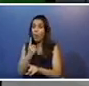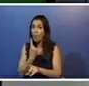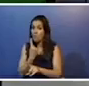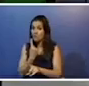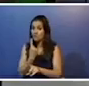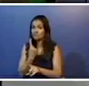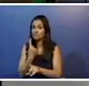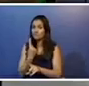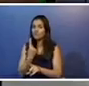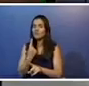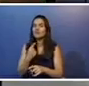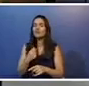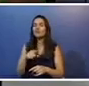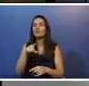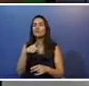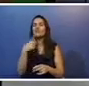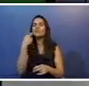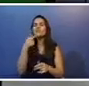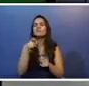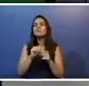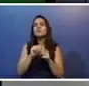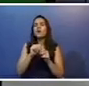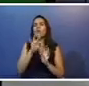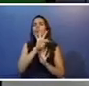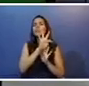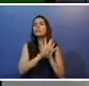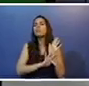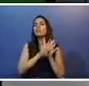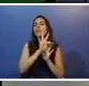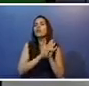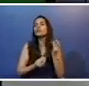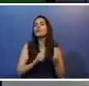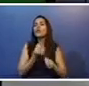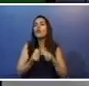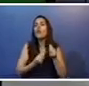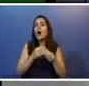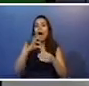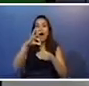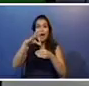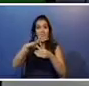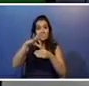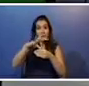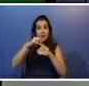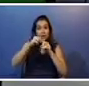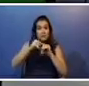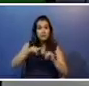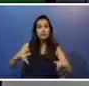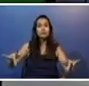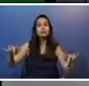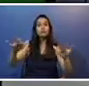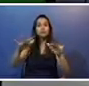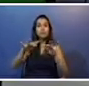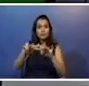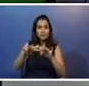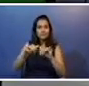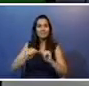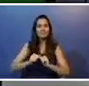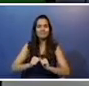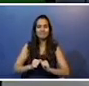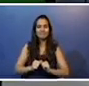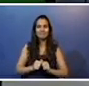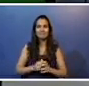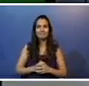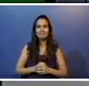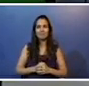que nós falamos na aula de hoje, como as sementes podem ser transportadas para a natureza, né, para